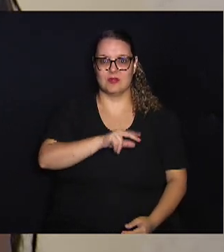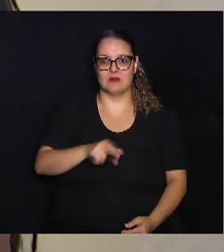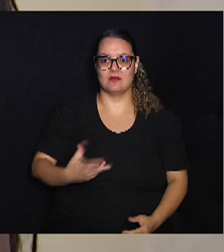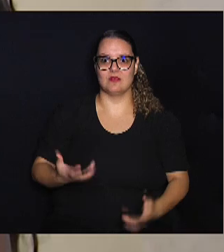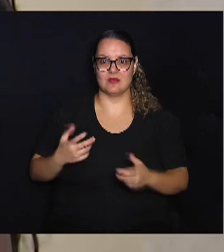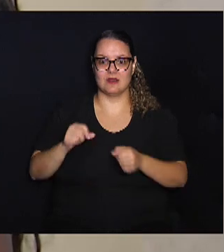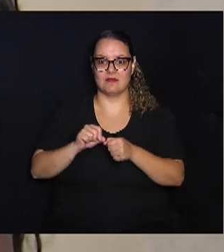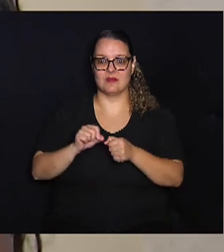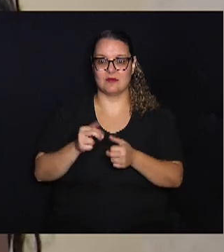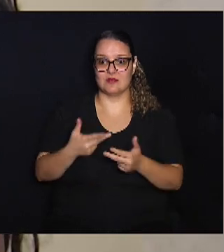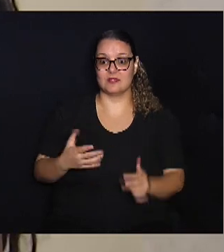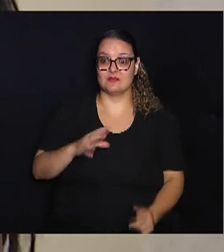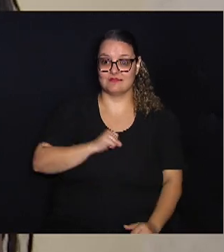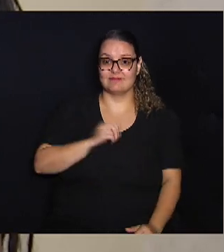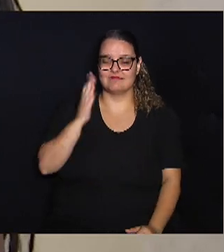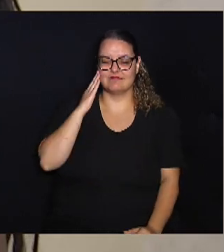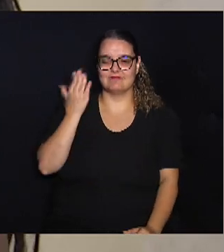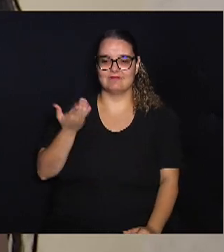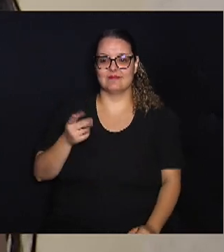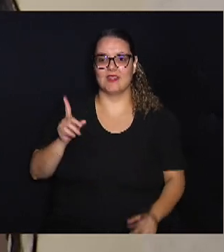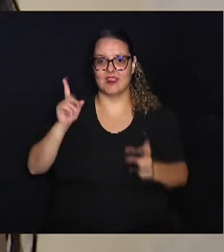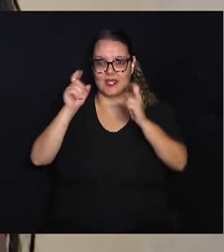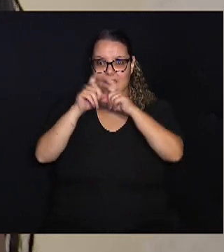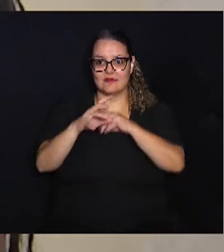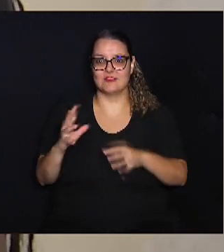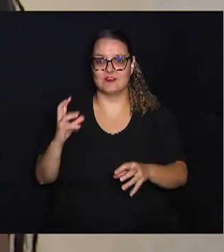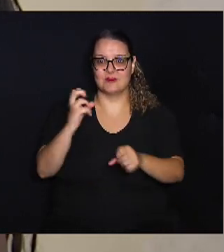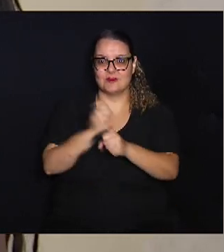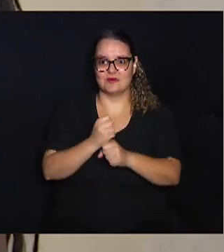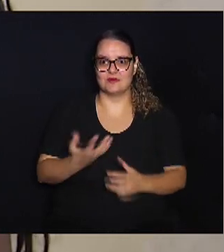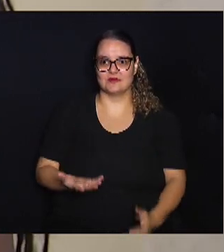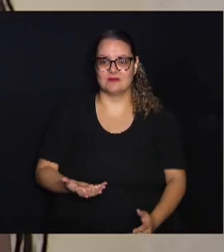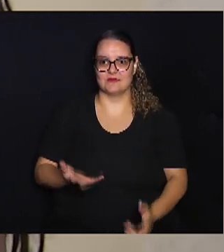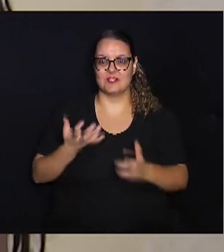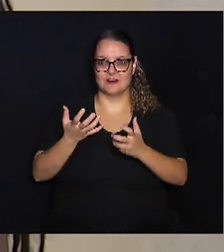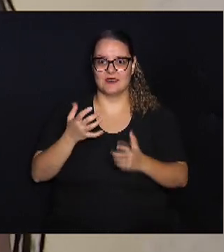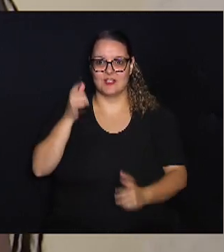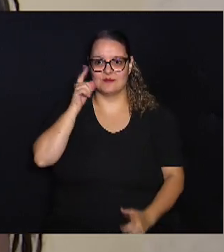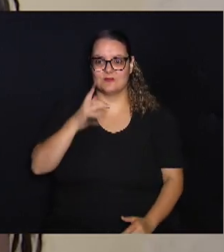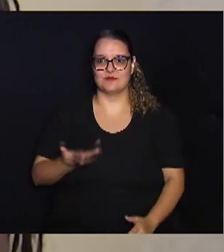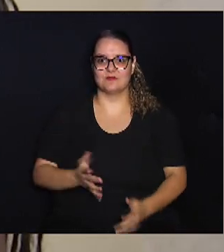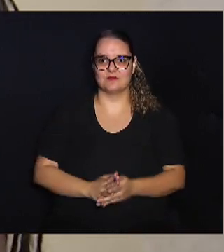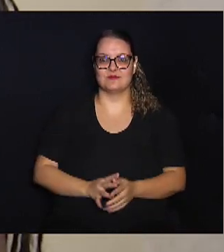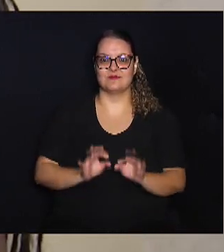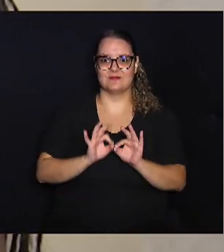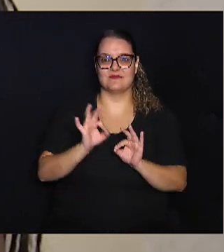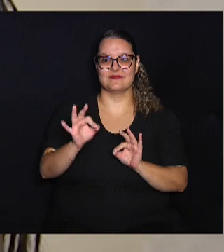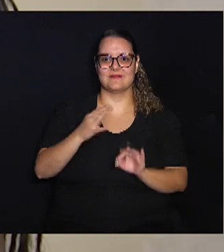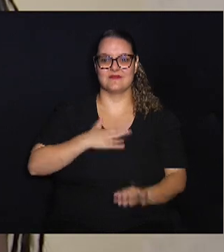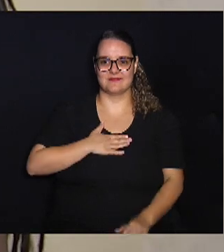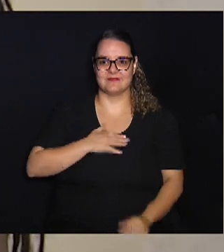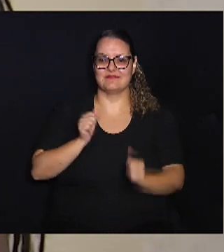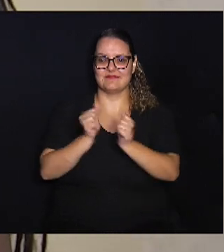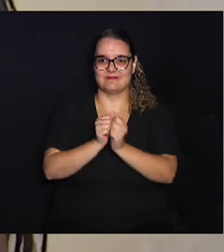também, sabe? É difícil meio que juntar tudo, mas eu quero conseguir. Quero chegar bem longe com meus